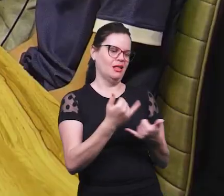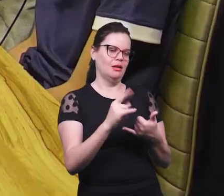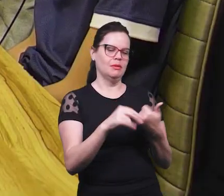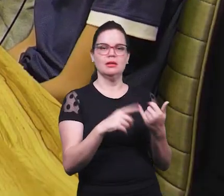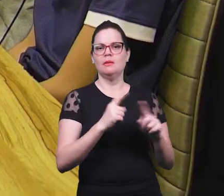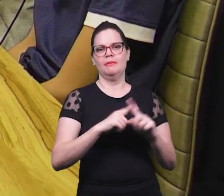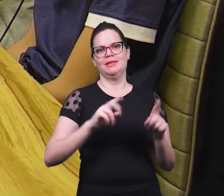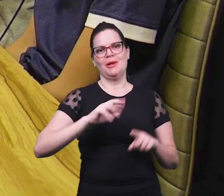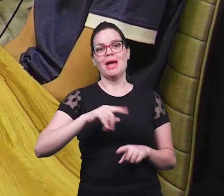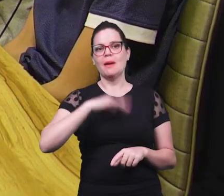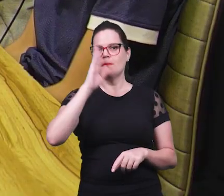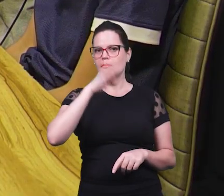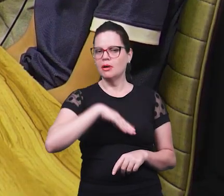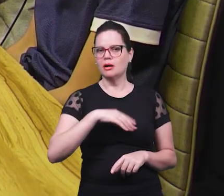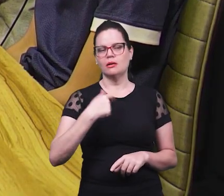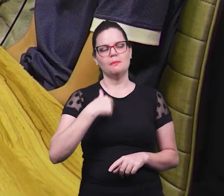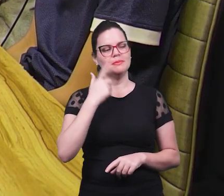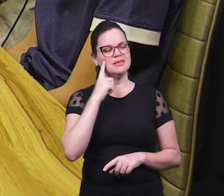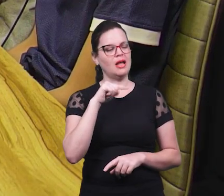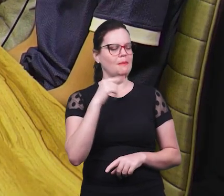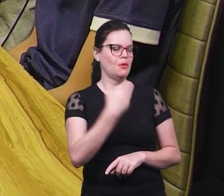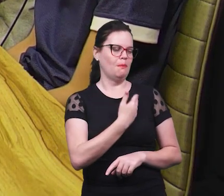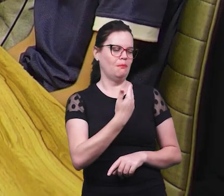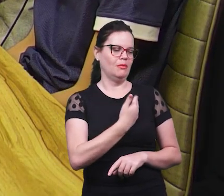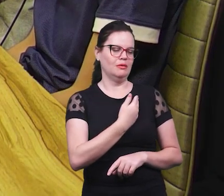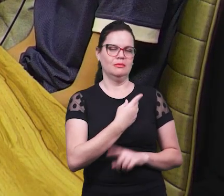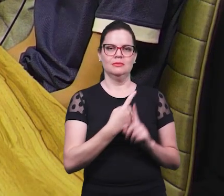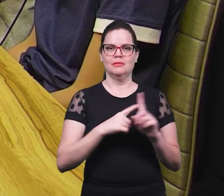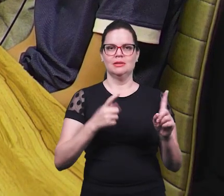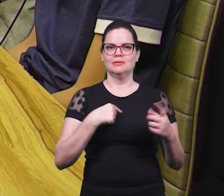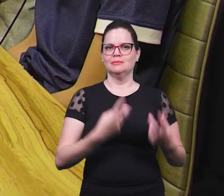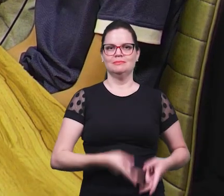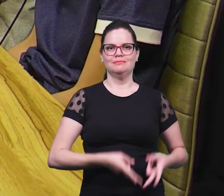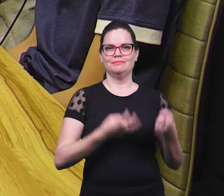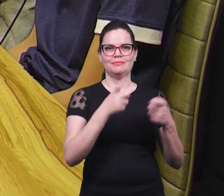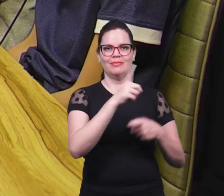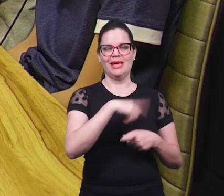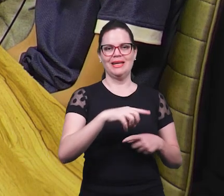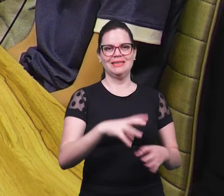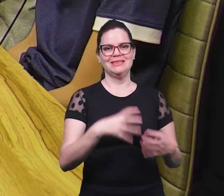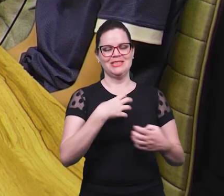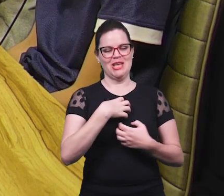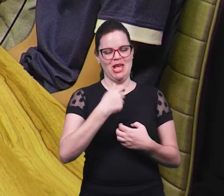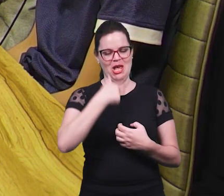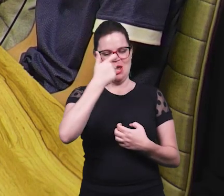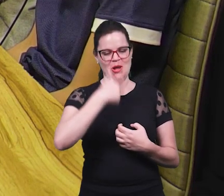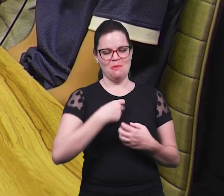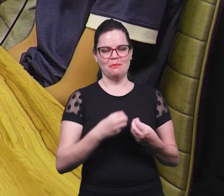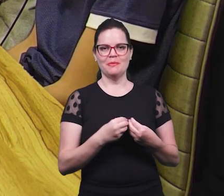Uhum. Eu achava que era algo de amigo, sabe? Mas eu não percebia que tava me fazendo mal,